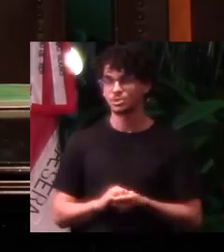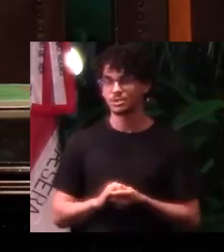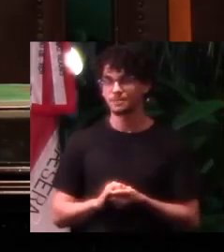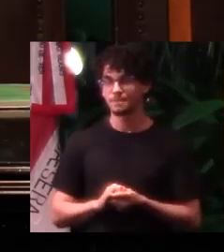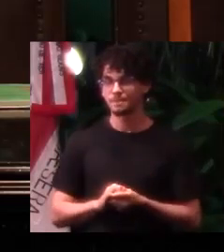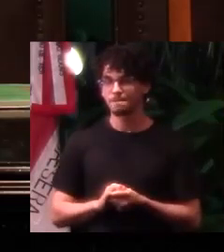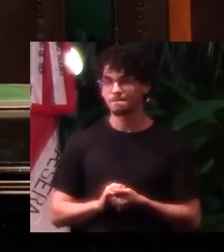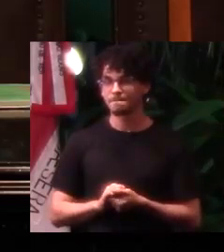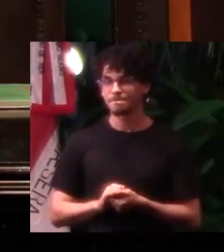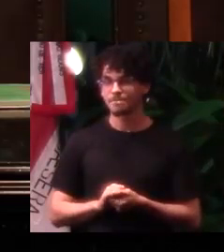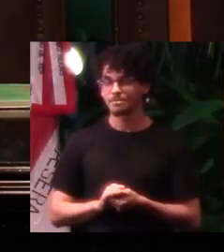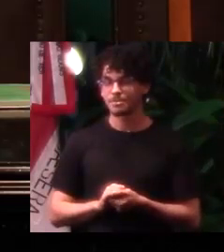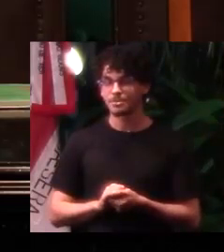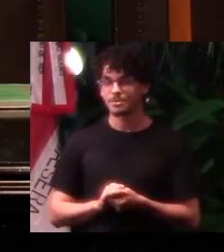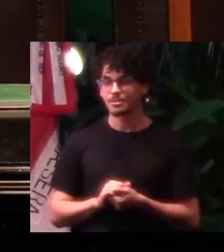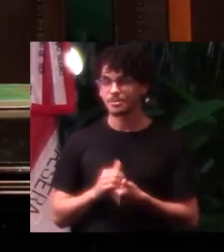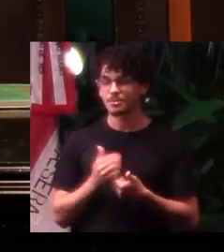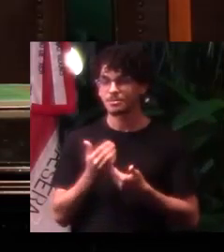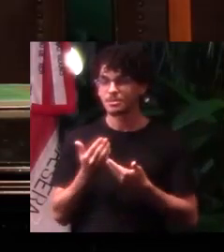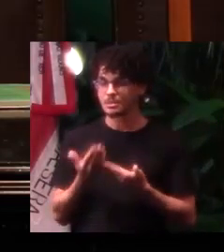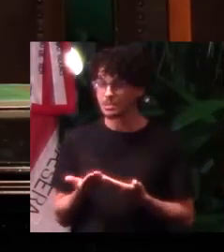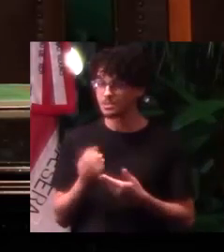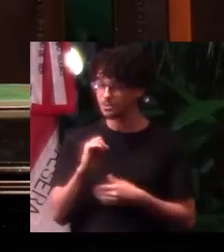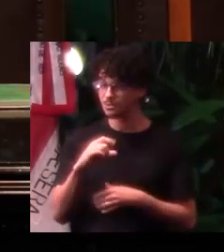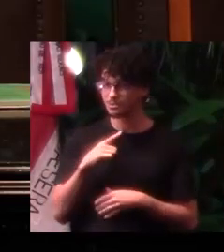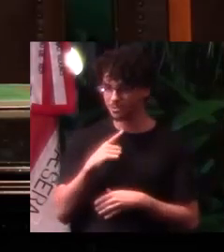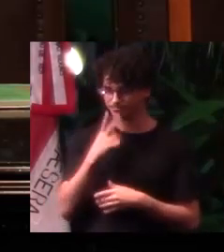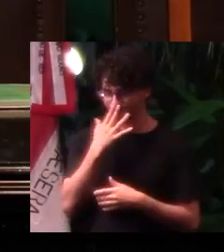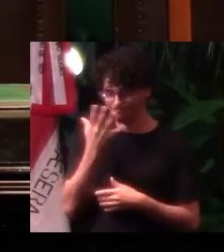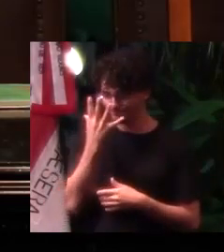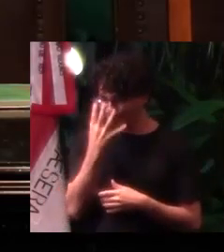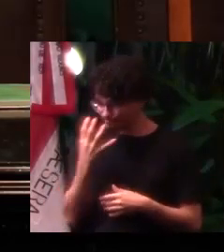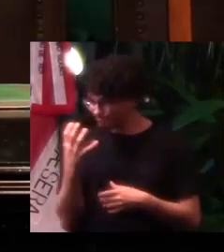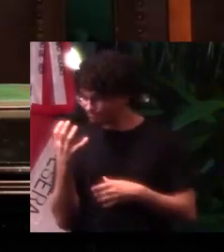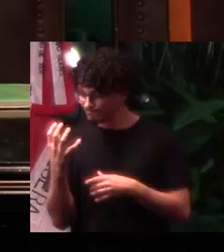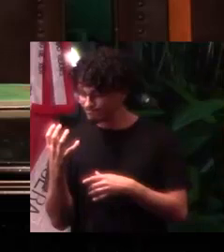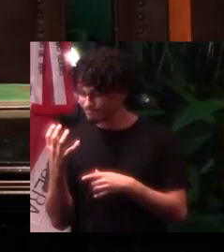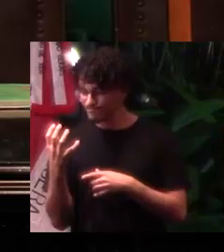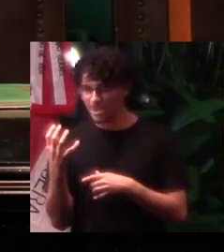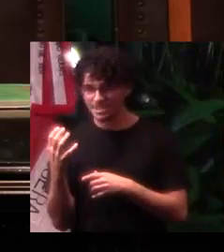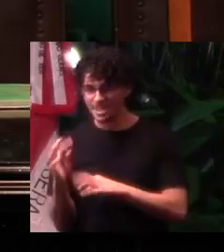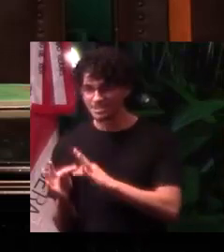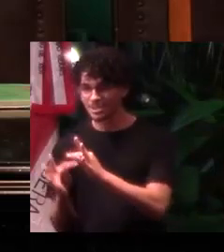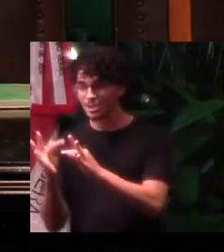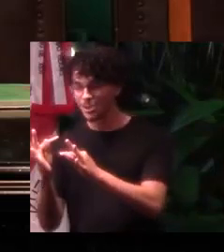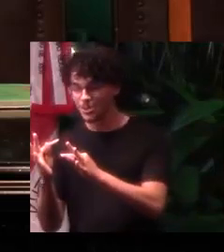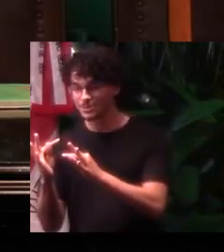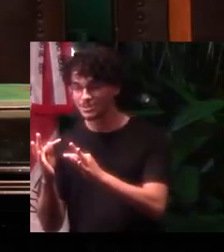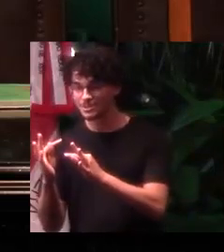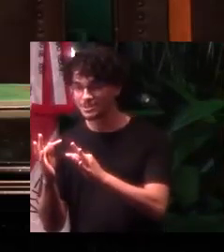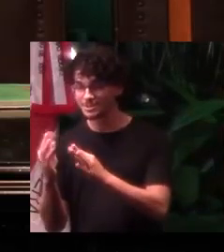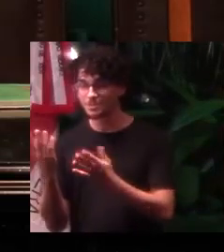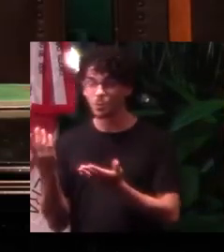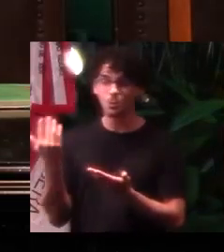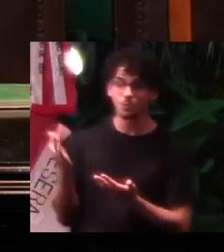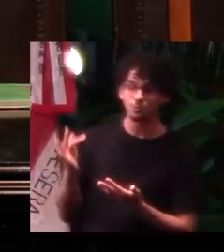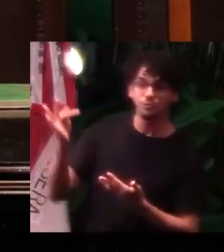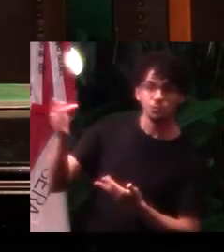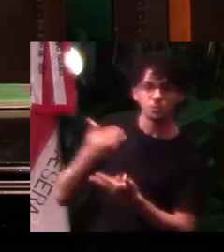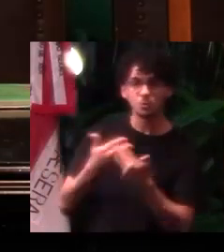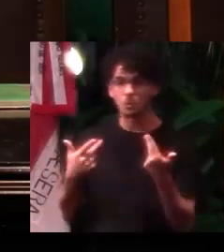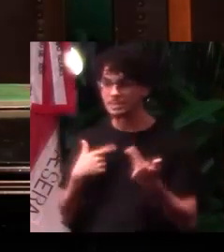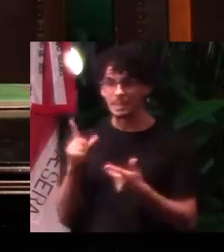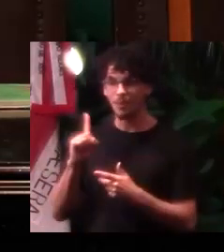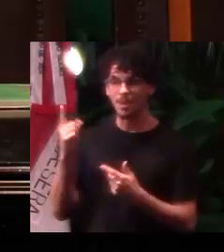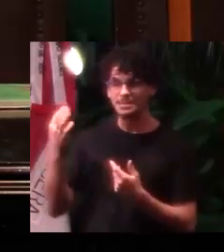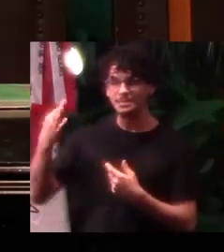E ela se tem algo de fascinante, por um lado, e algumas promessas que ainda não se